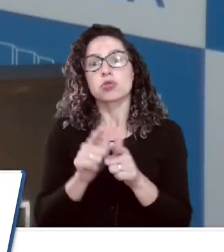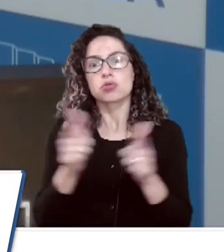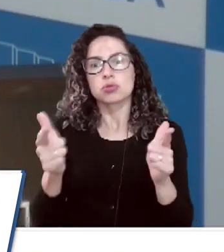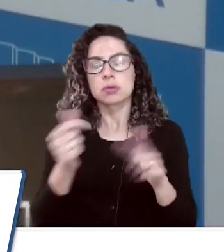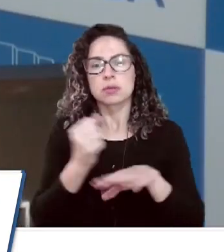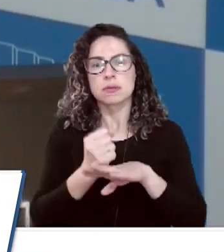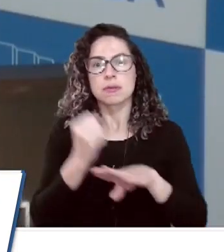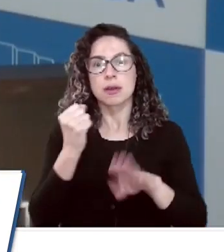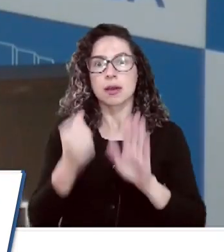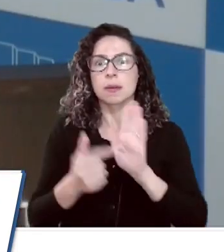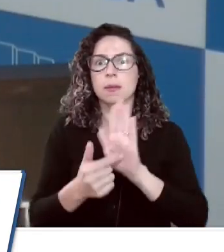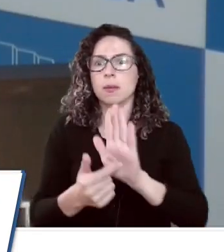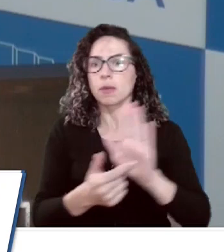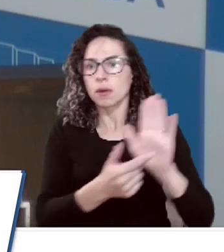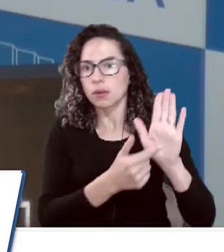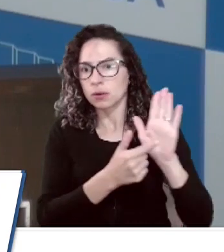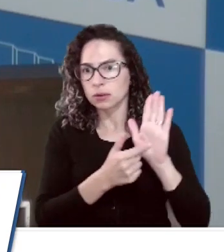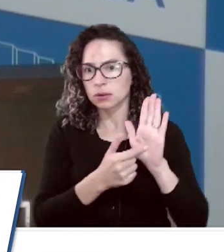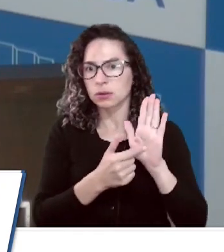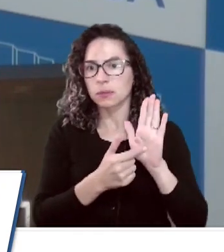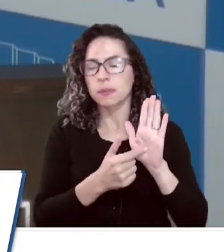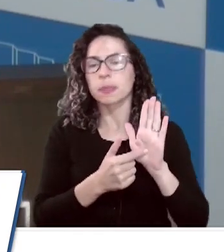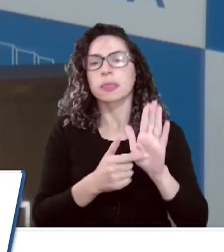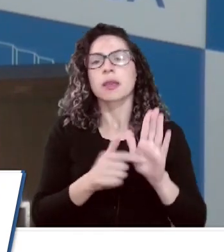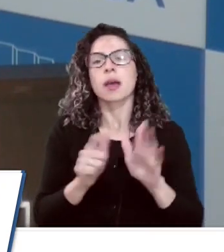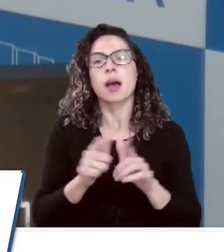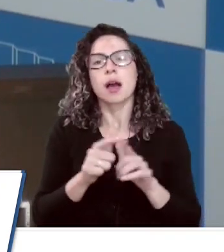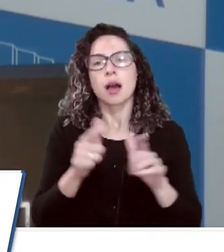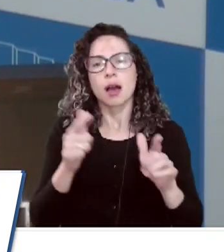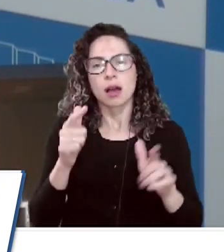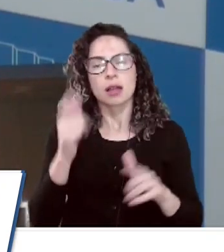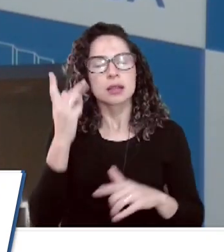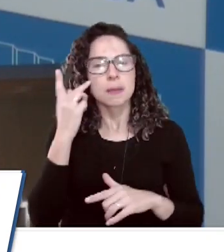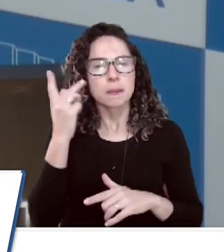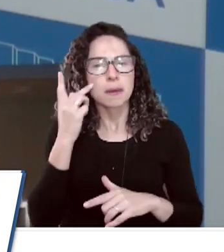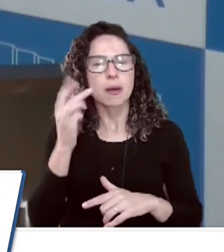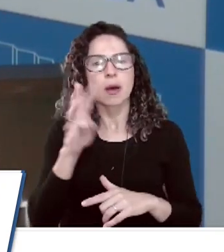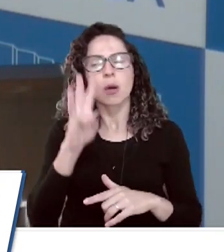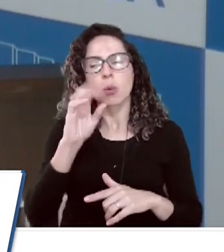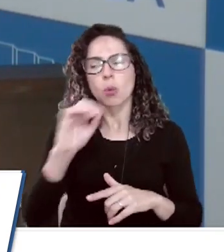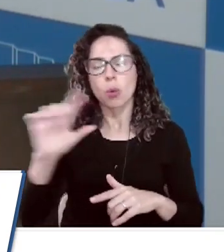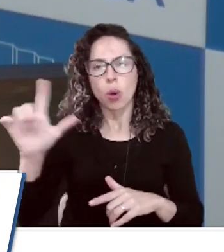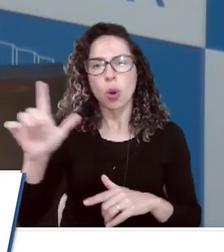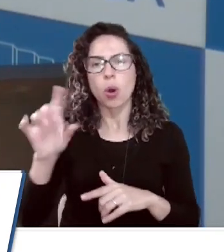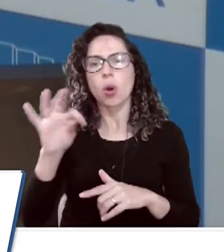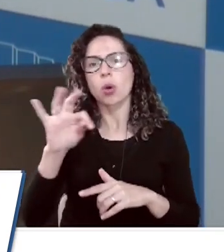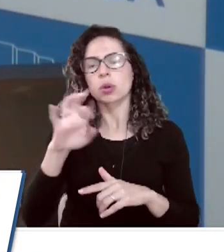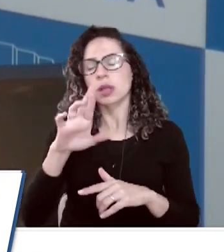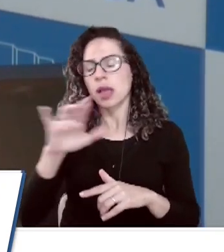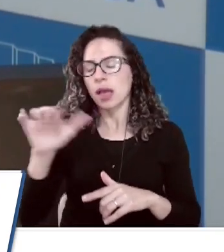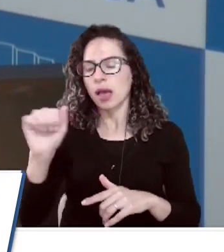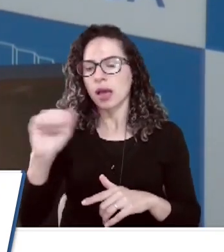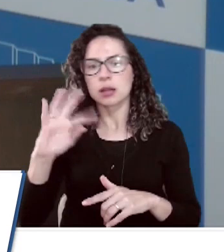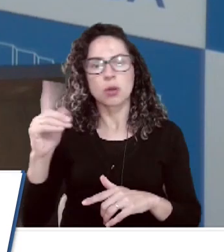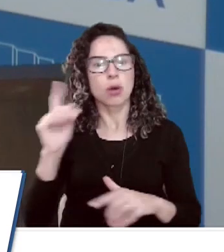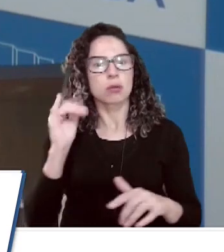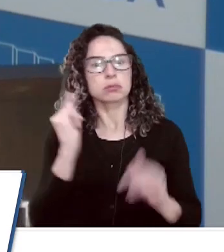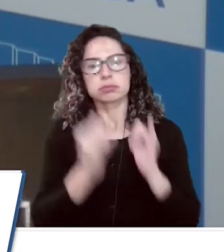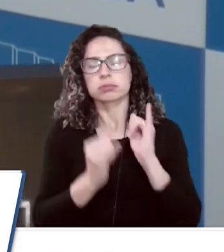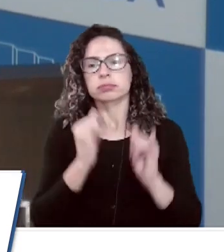repercutiram. Folha de São Paulo, UOL, Terra, todos também rebateram a notícia